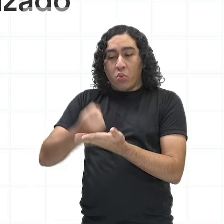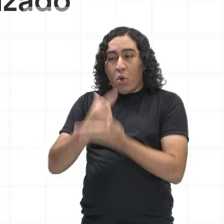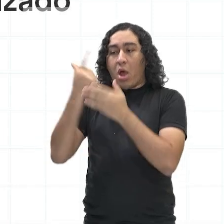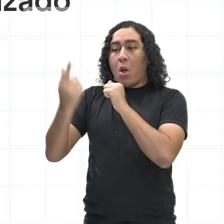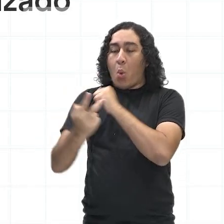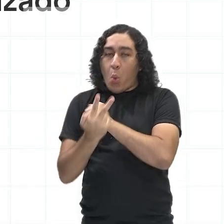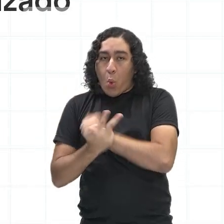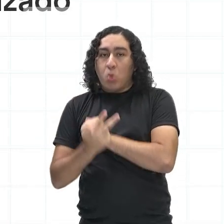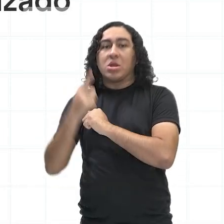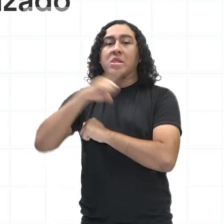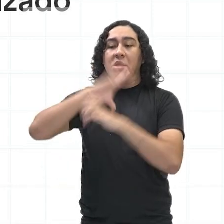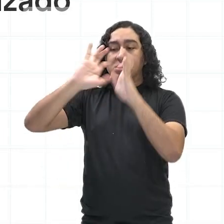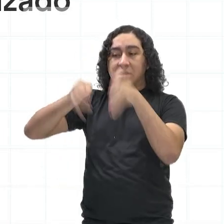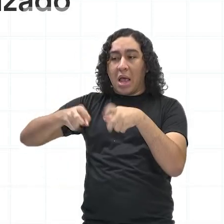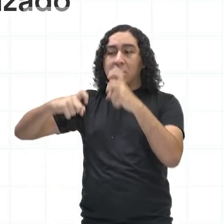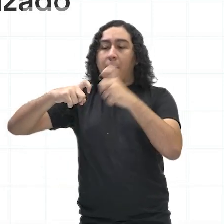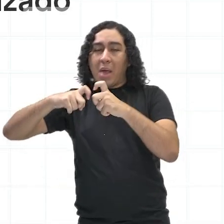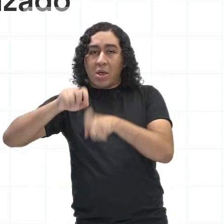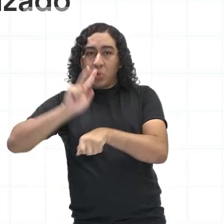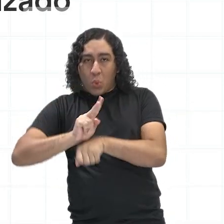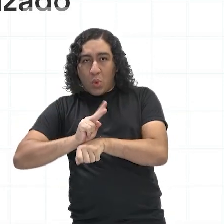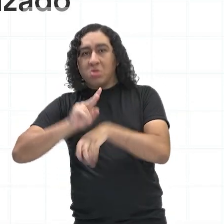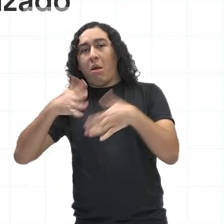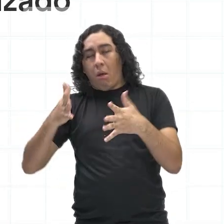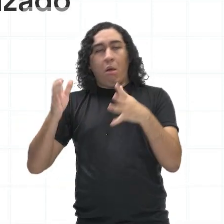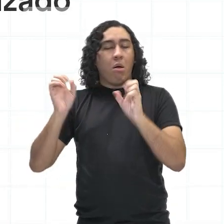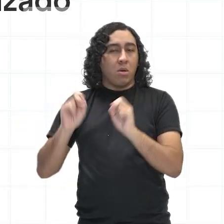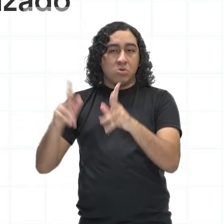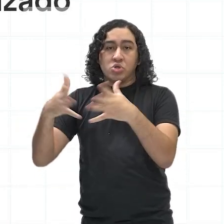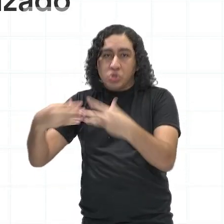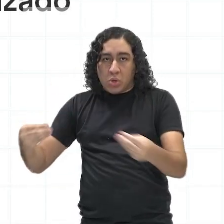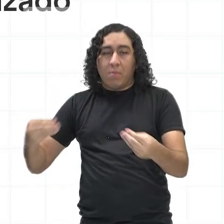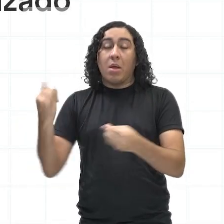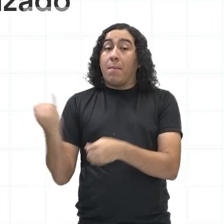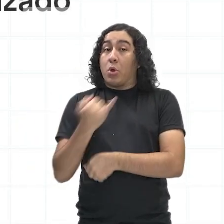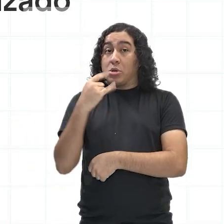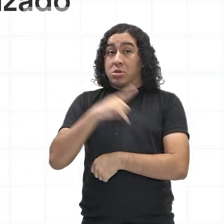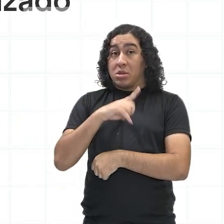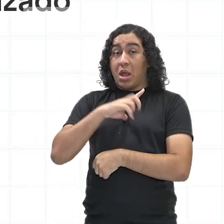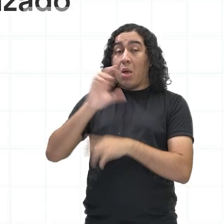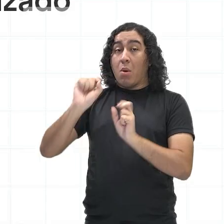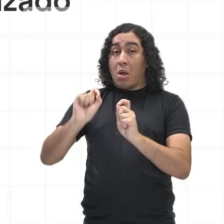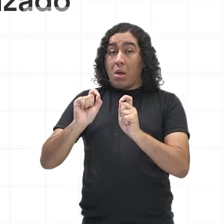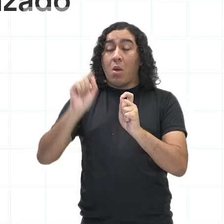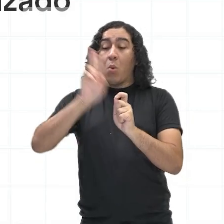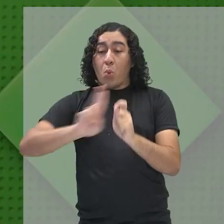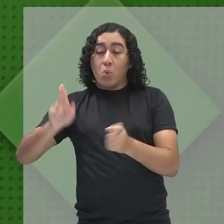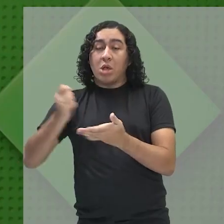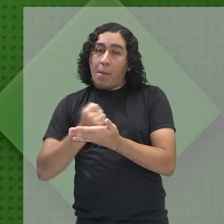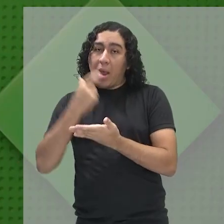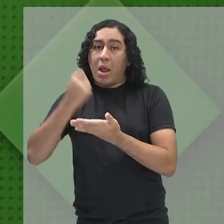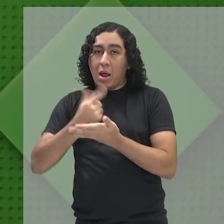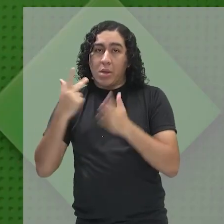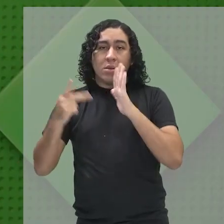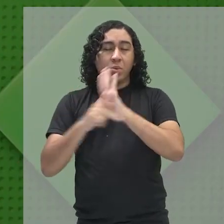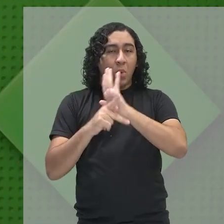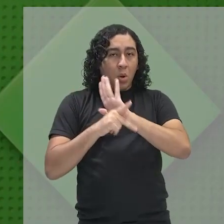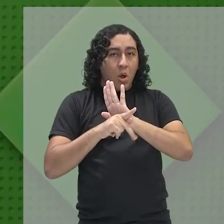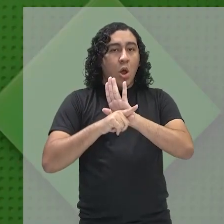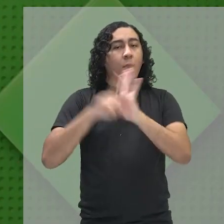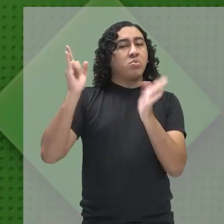Então é importante fazer esse tratamento, né, no tempo correto, ali fazendo uso dos remédios, né, que foram